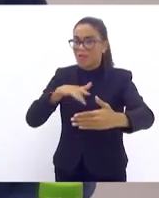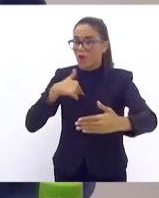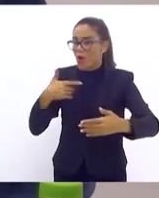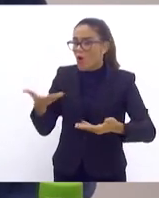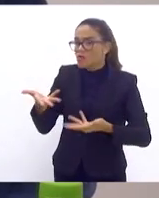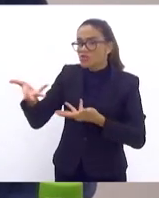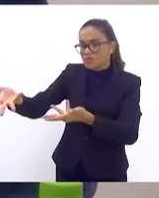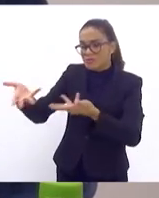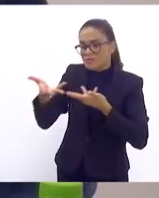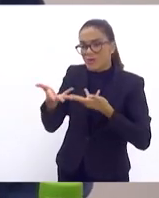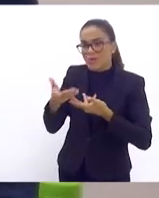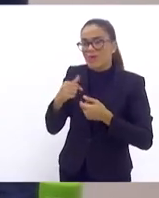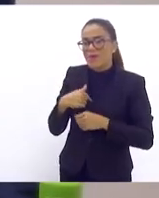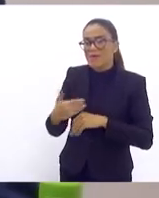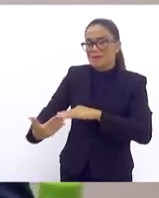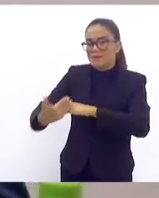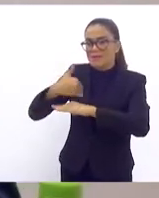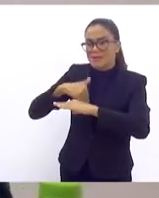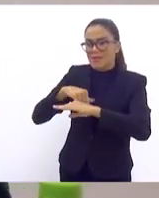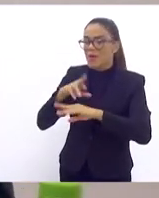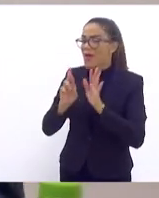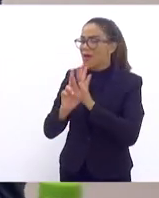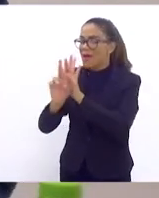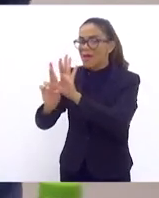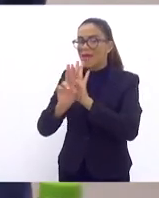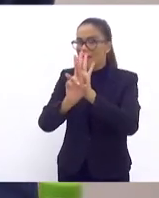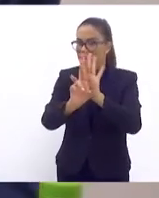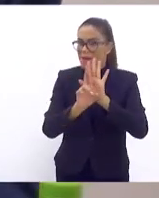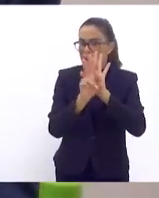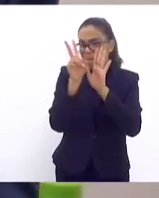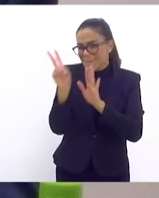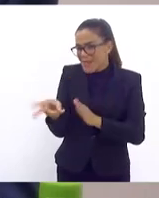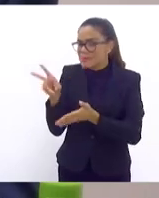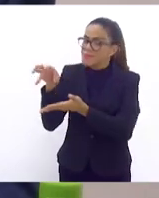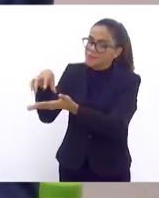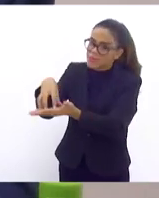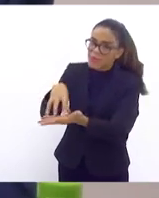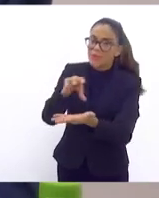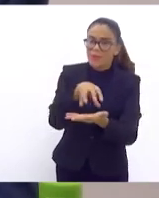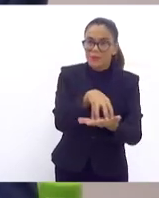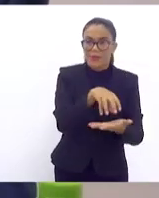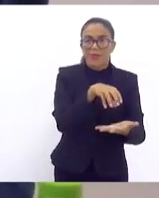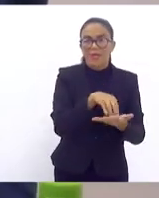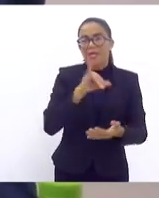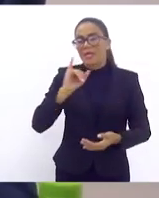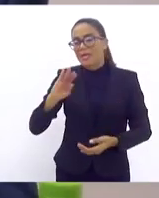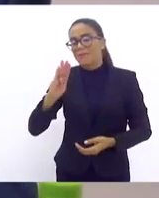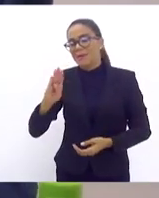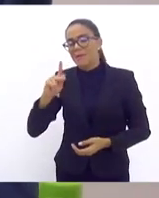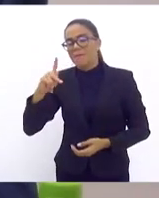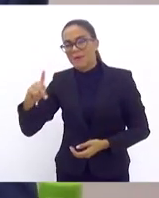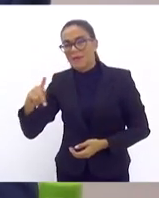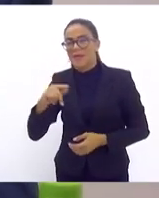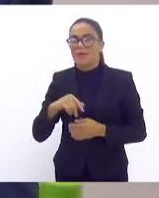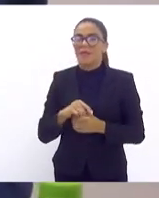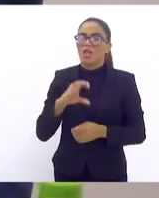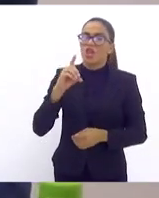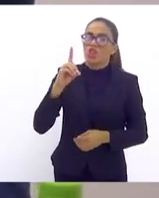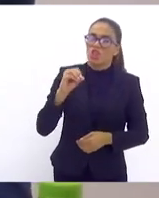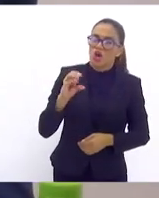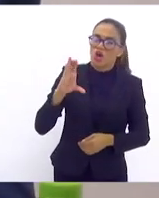recebi os representantes destes mesmos setores. IBP, Porto Gio,